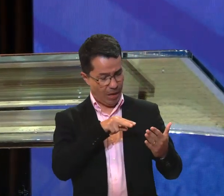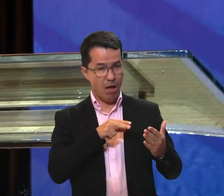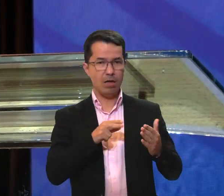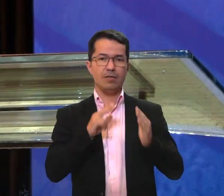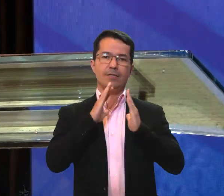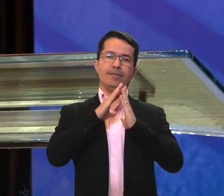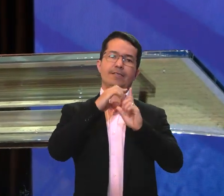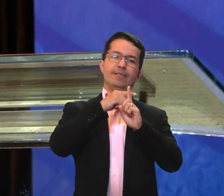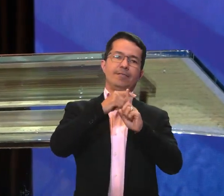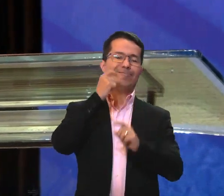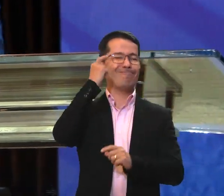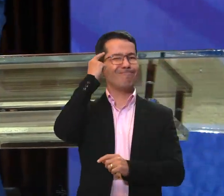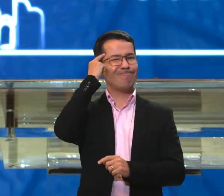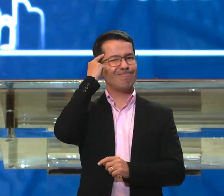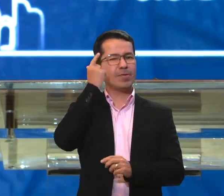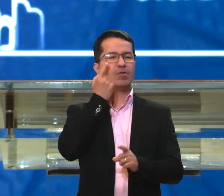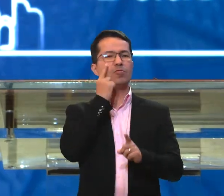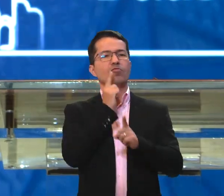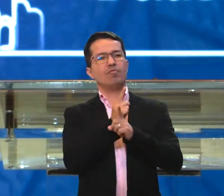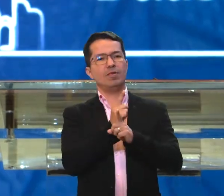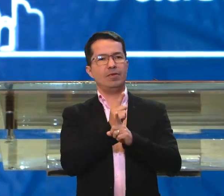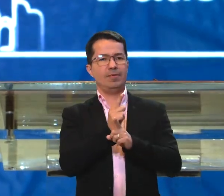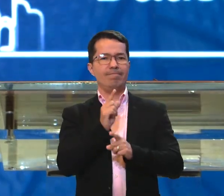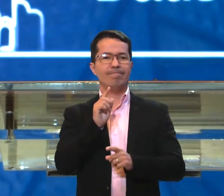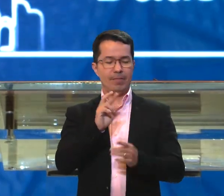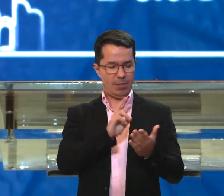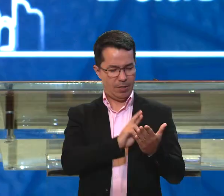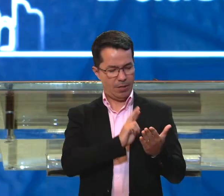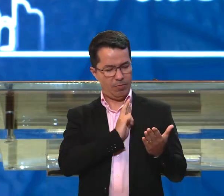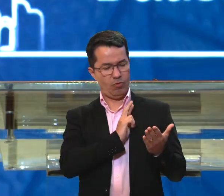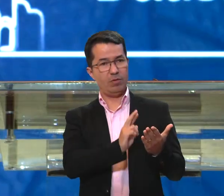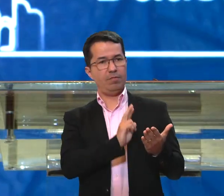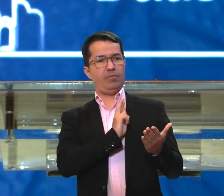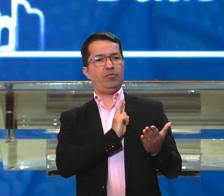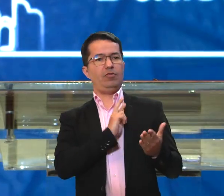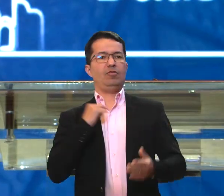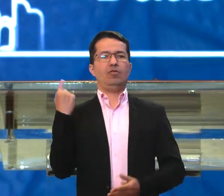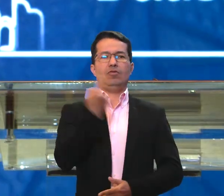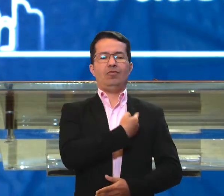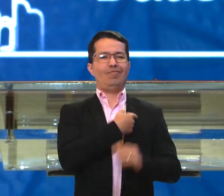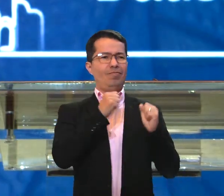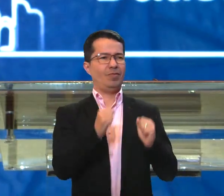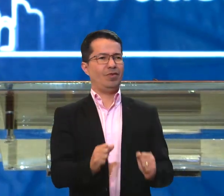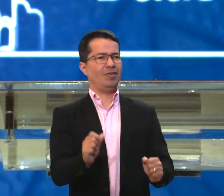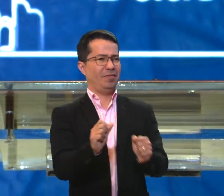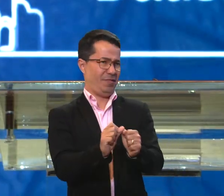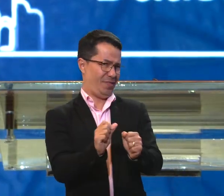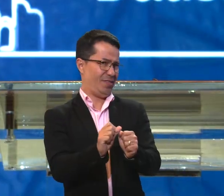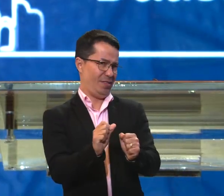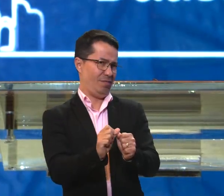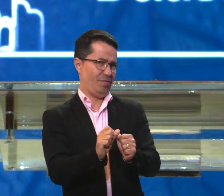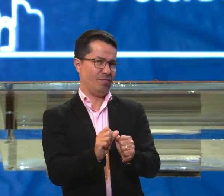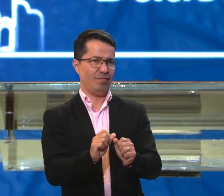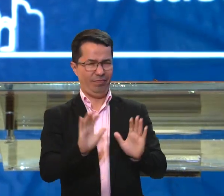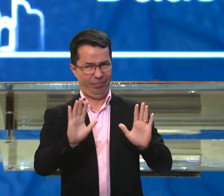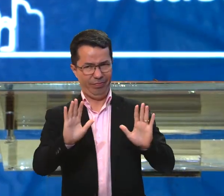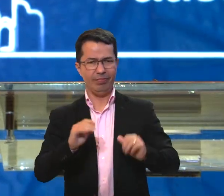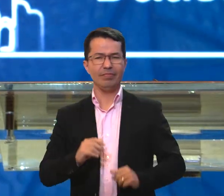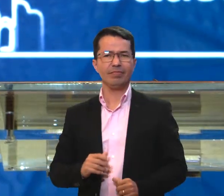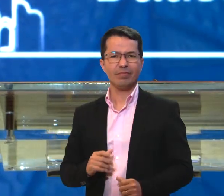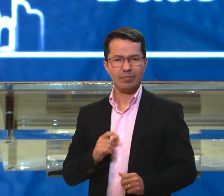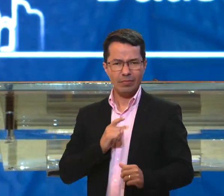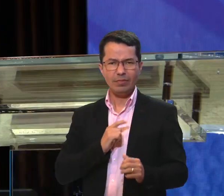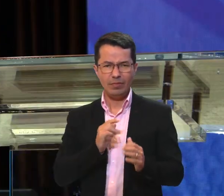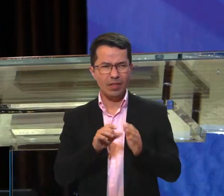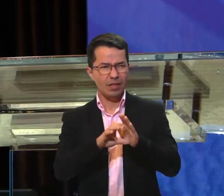esta pergunta. Eu creio que existe algo que podemos fazer. E esse texto